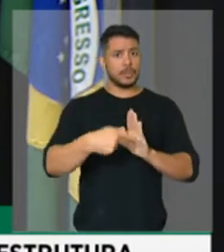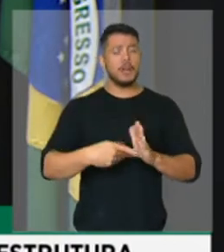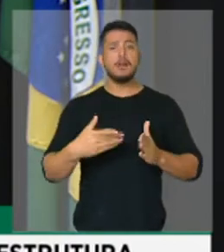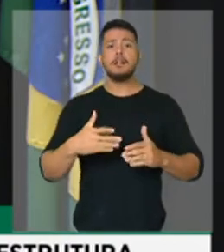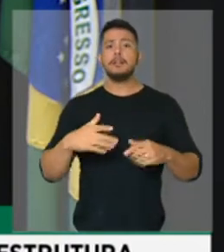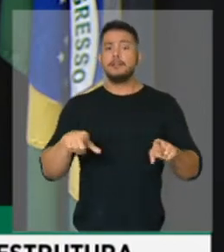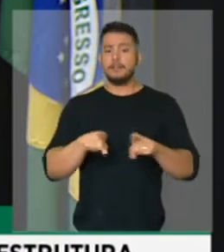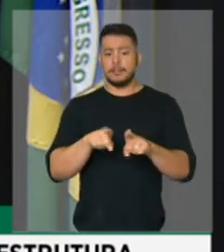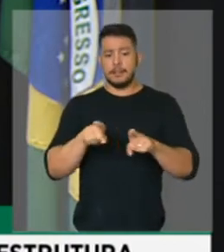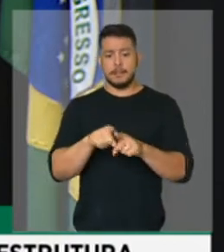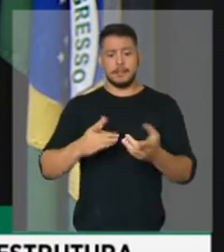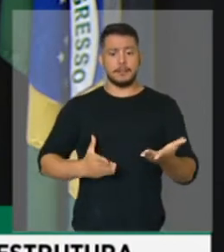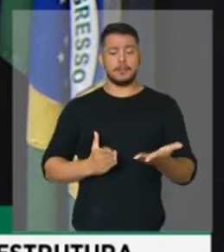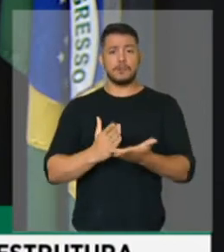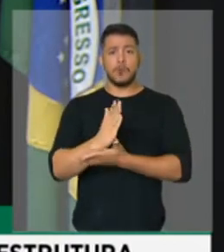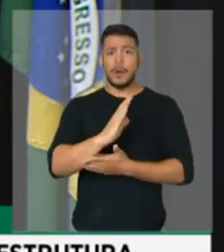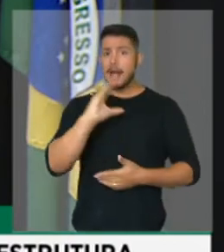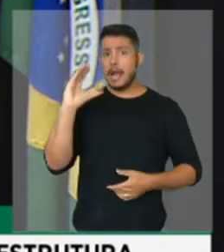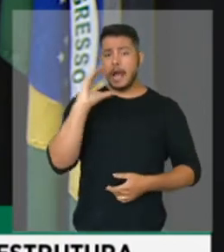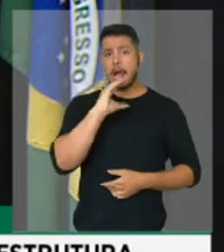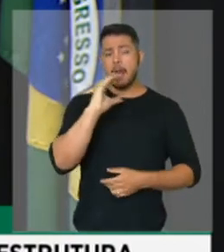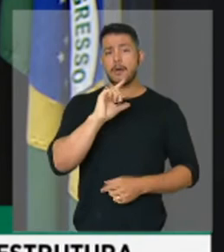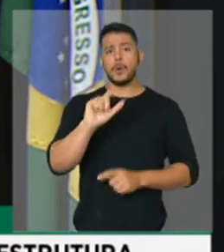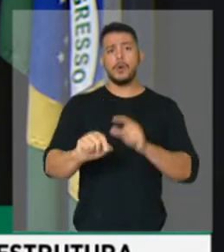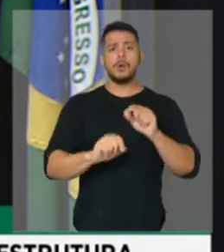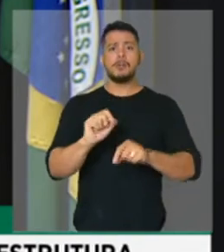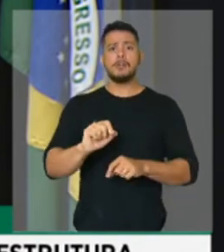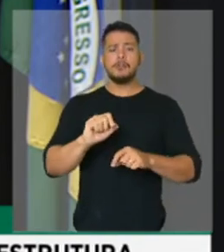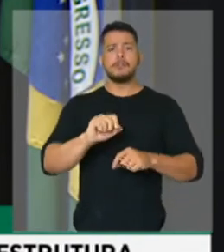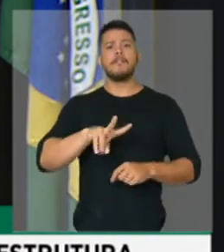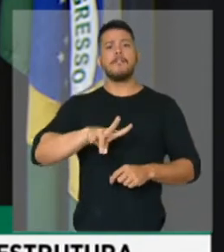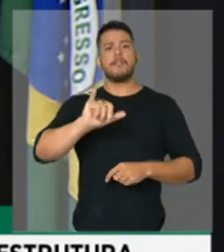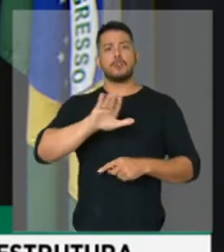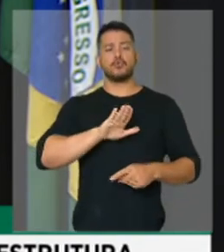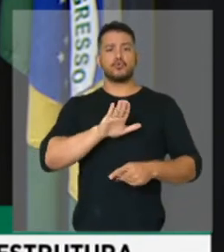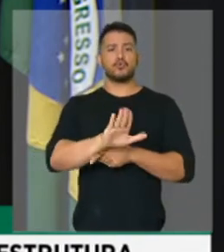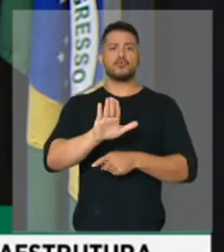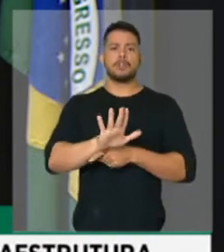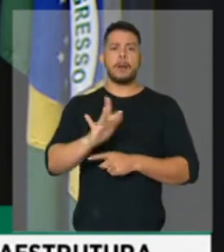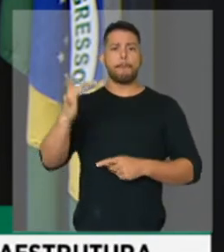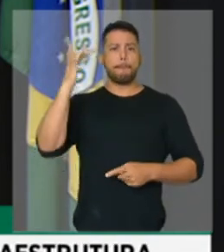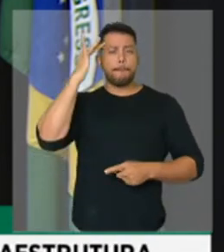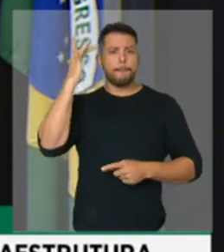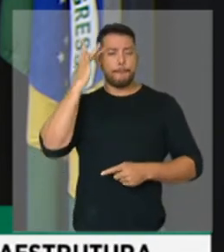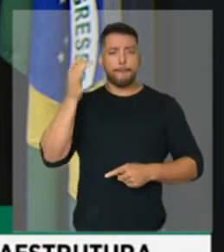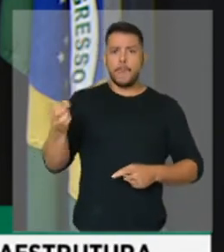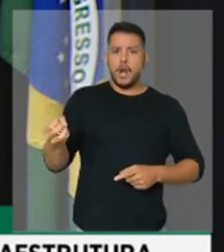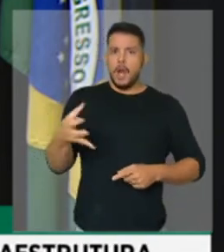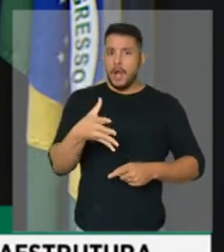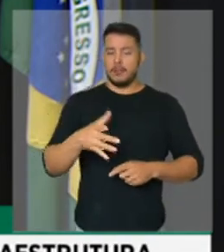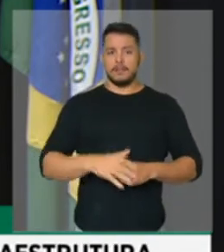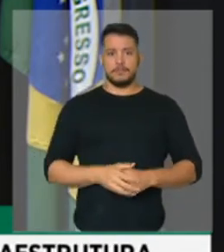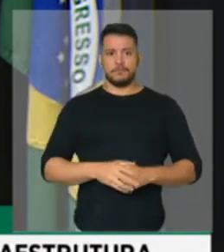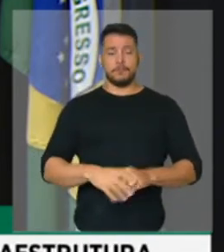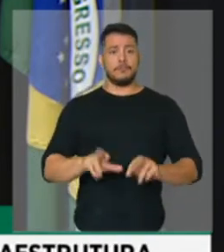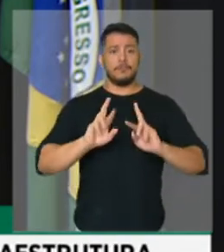Deputados uma matéria que vai gerar modernidade. Não é algo feito para gerar o